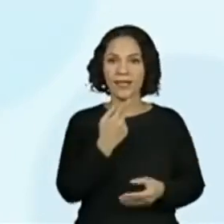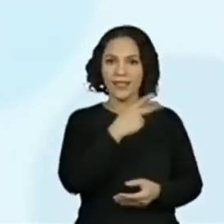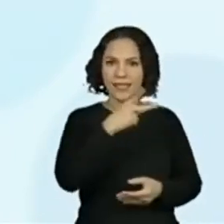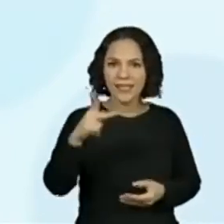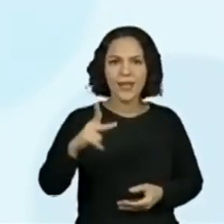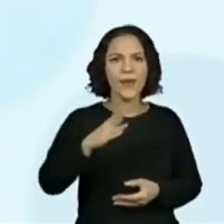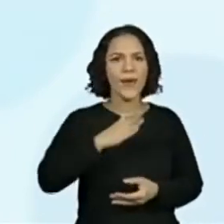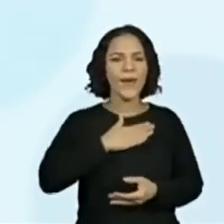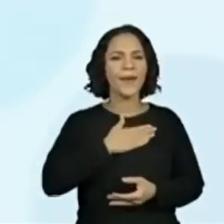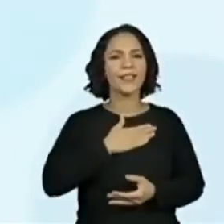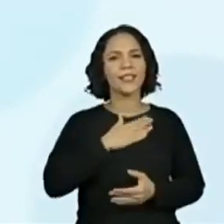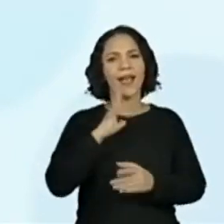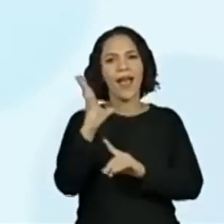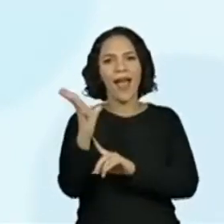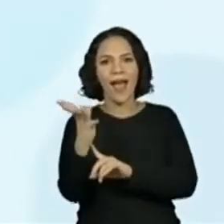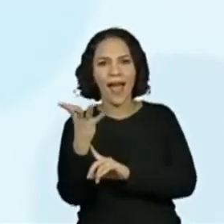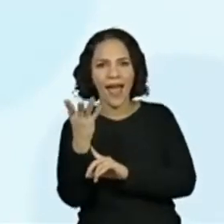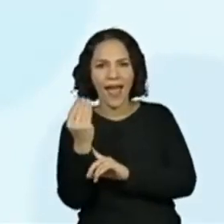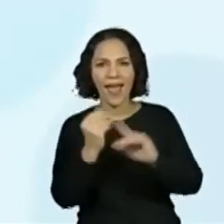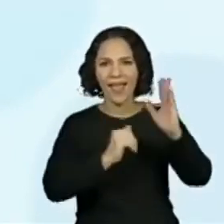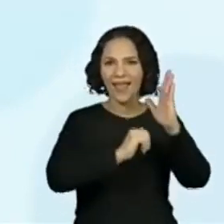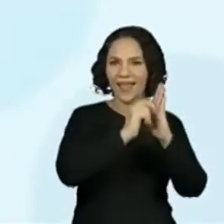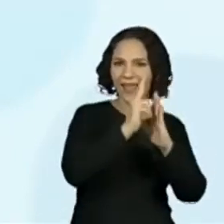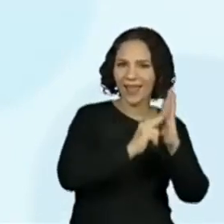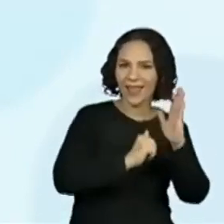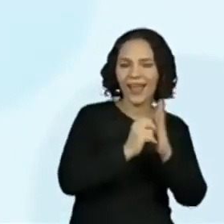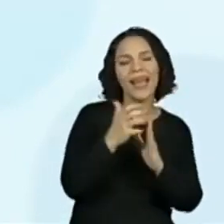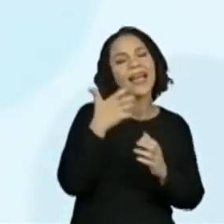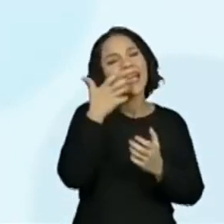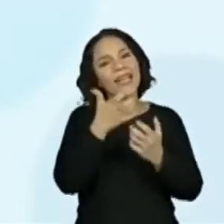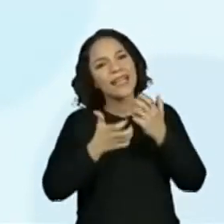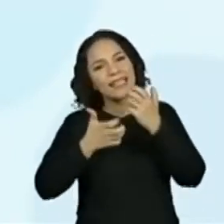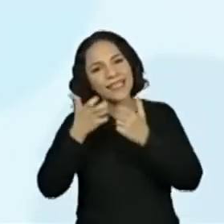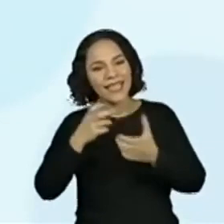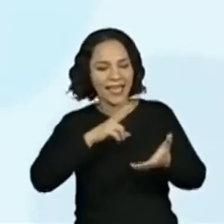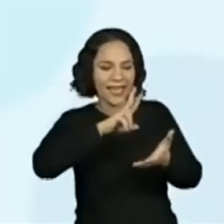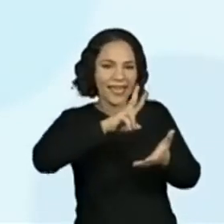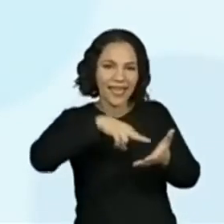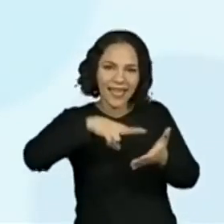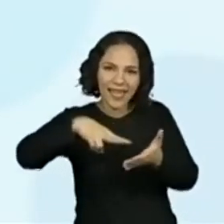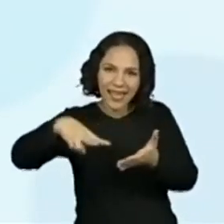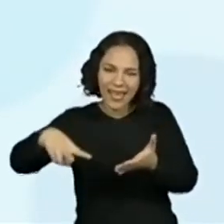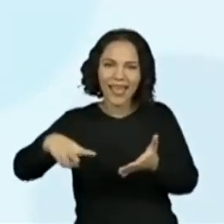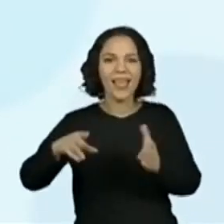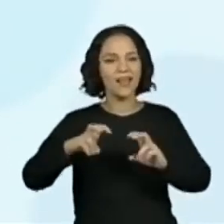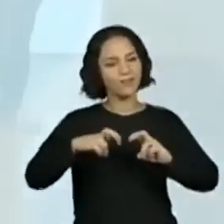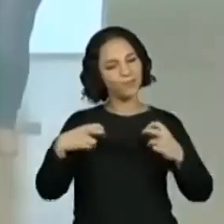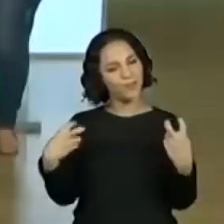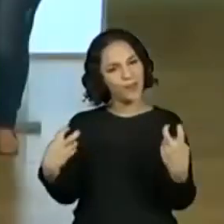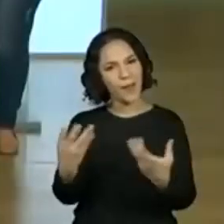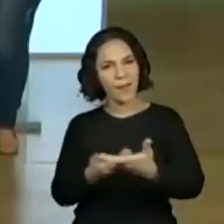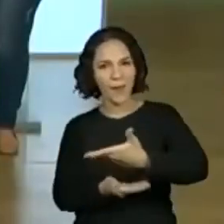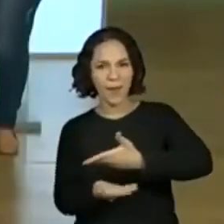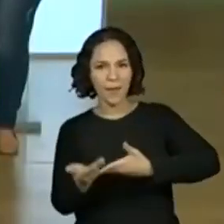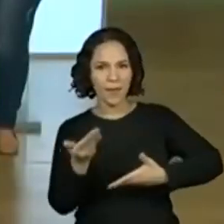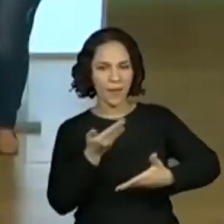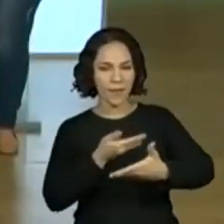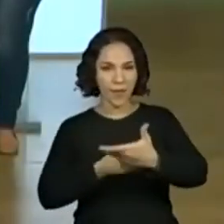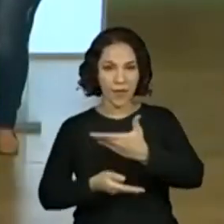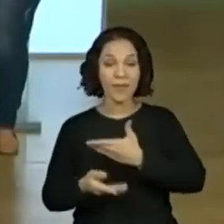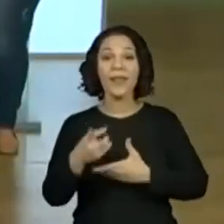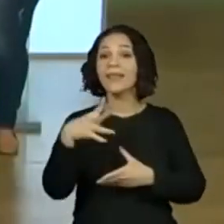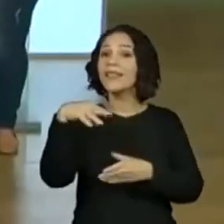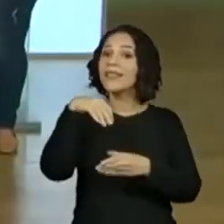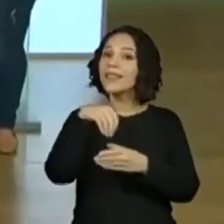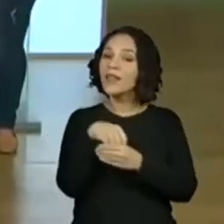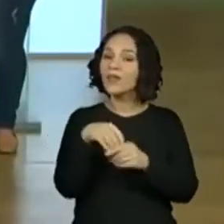de arte, quem gosta de ler gibi, quem gosta de cantar. Da roda de conversa. Roda de conversa, escrevam aí a sua atividade dentro da